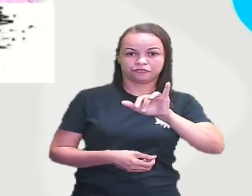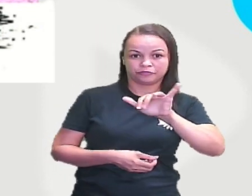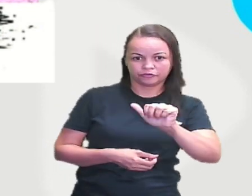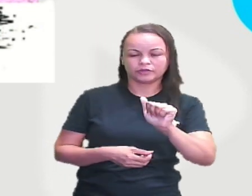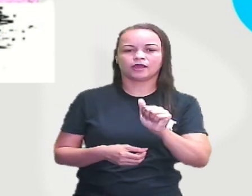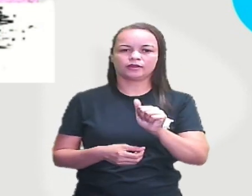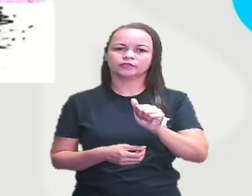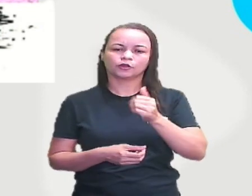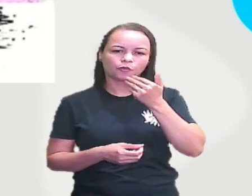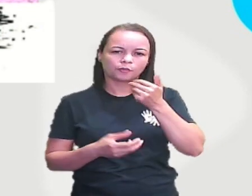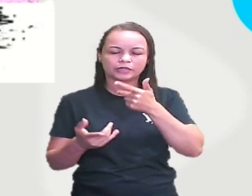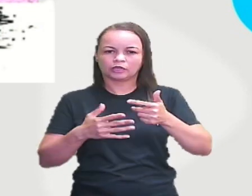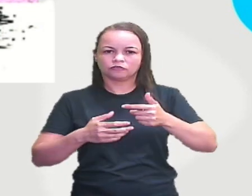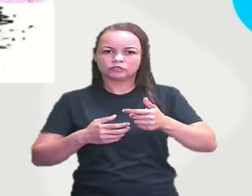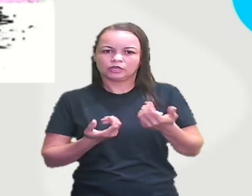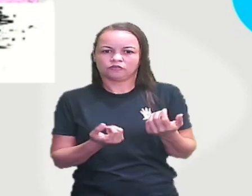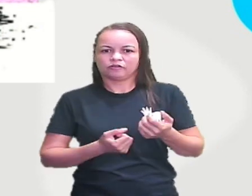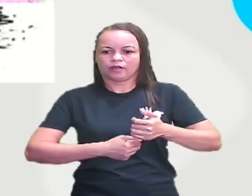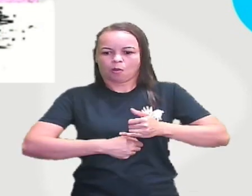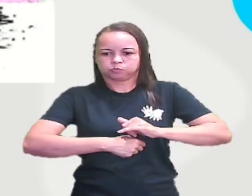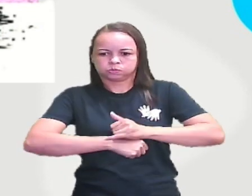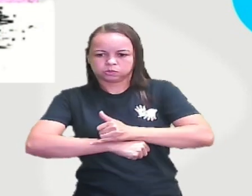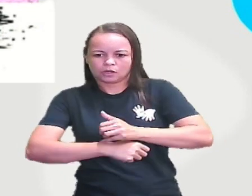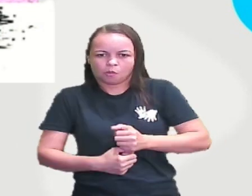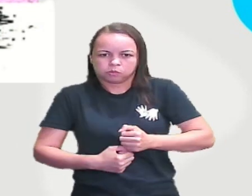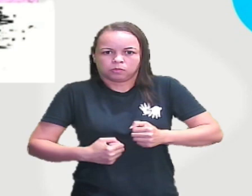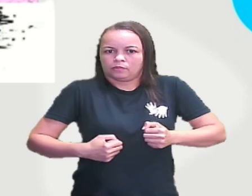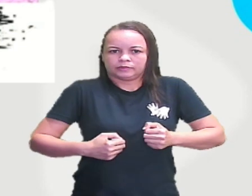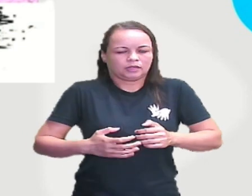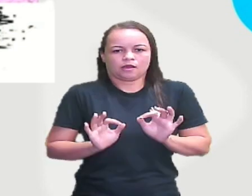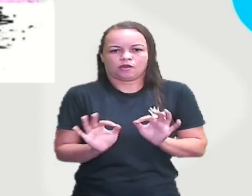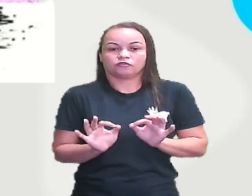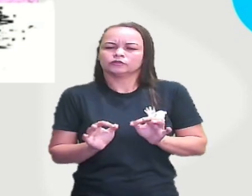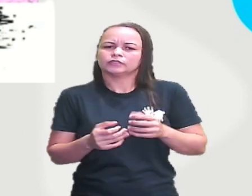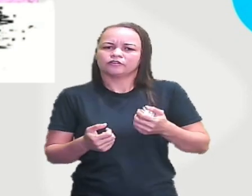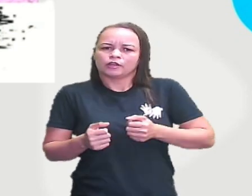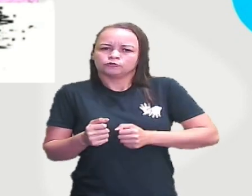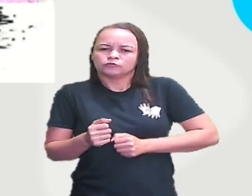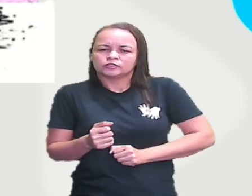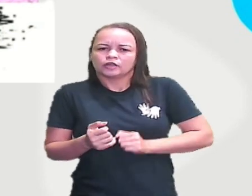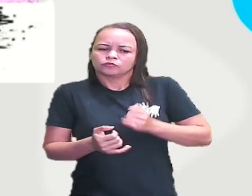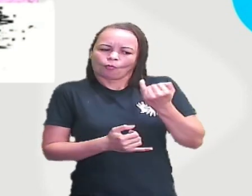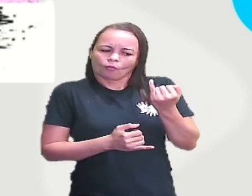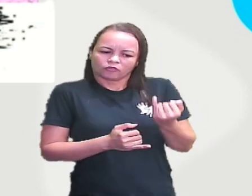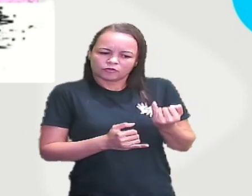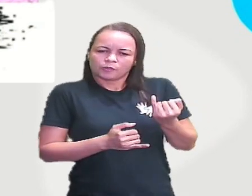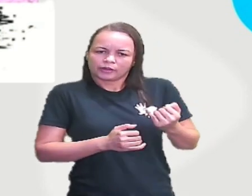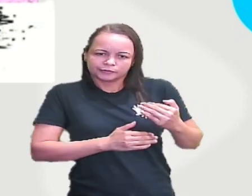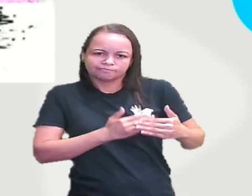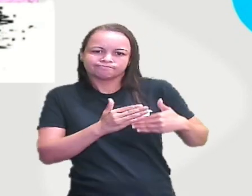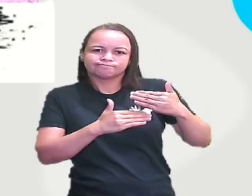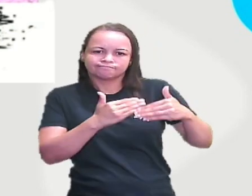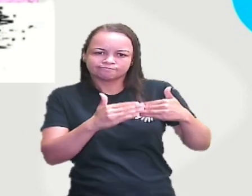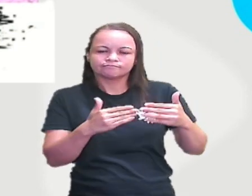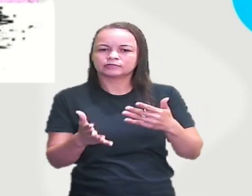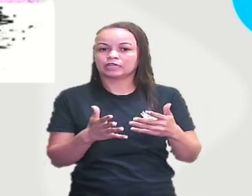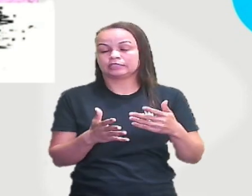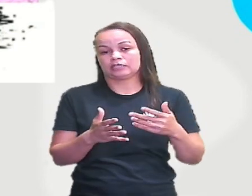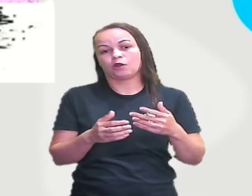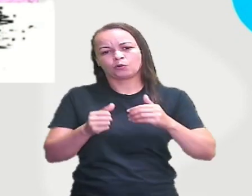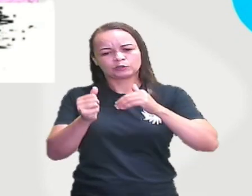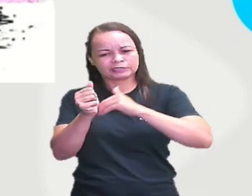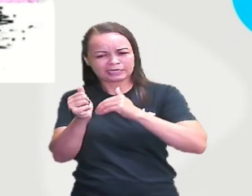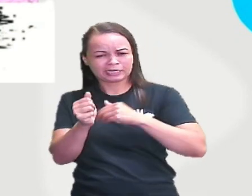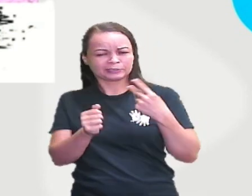digamos assim, de peso, né, muito cheia, né? Você vai ficar ali sequinha, esvaziada. Então, o segredo dela ter emagrecido foi